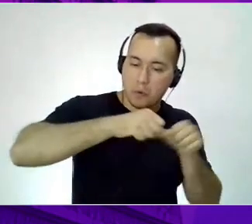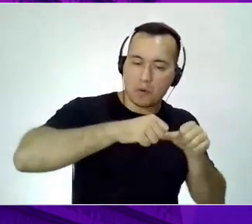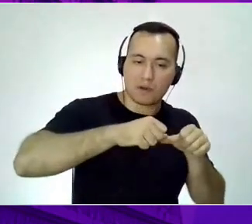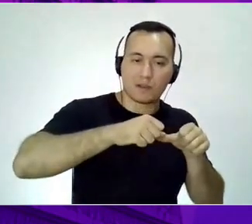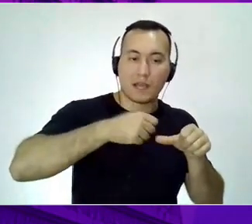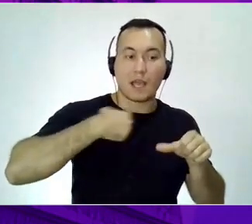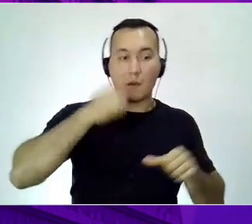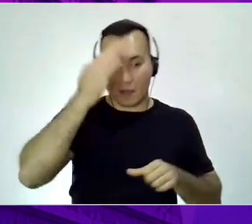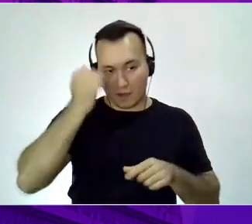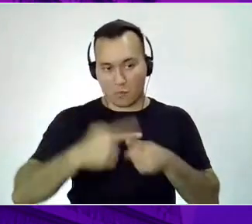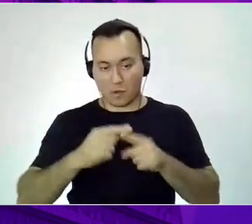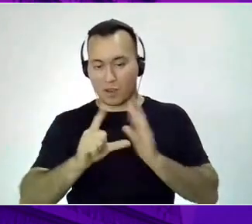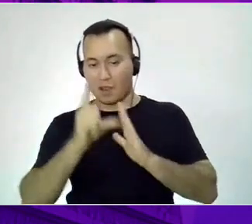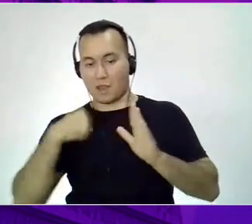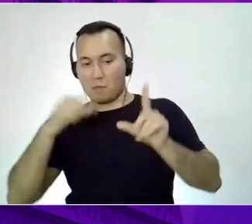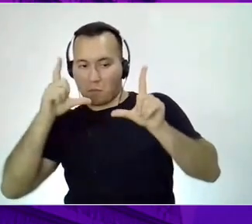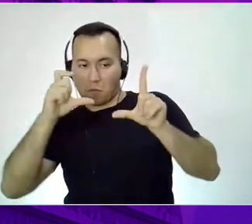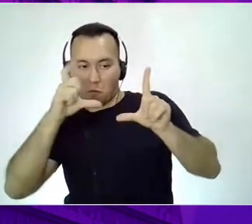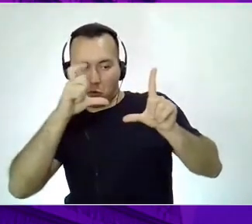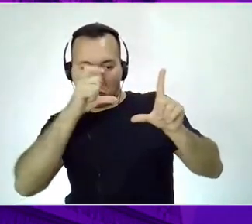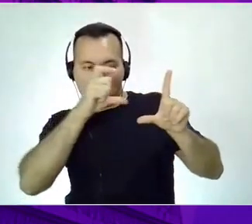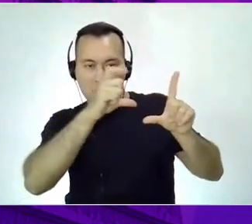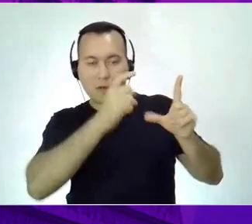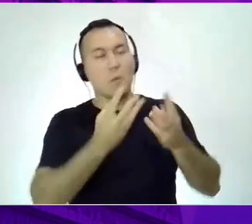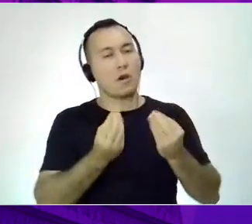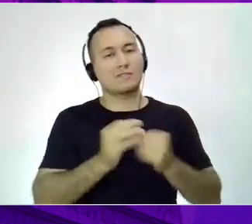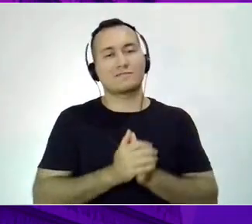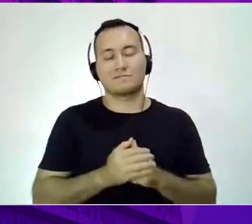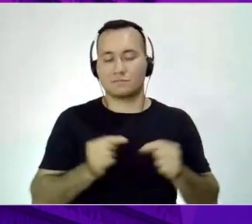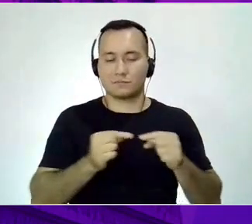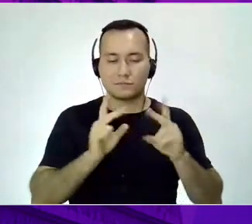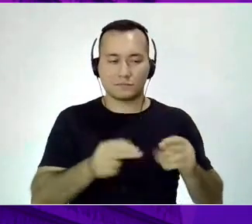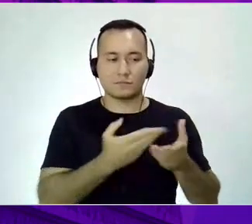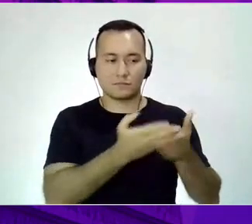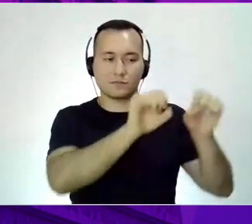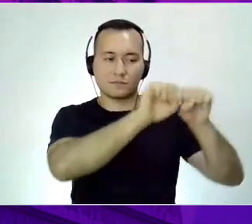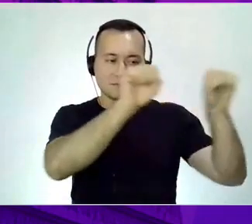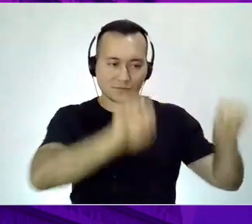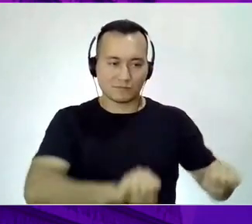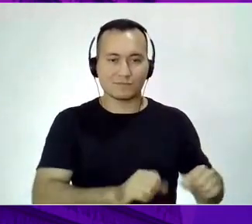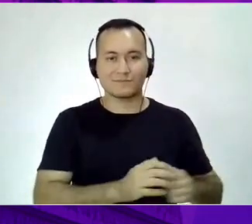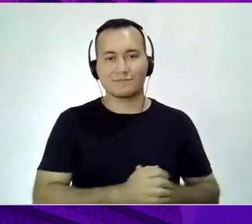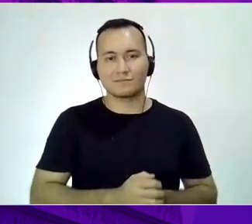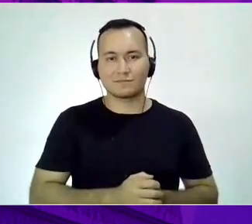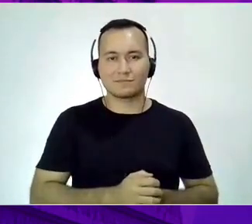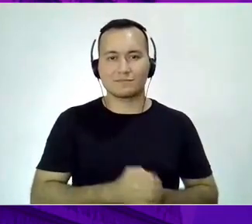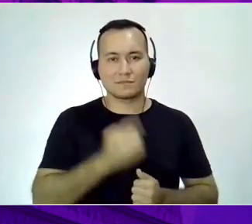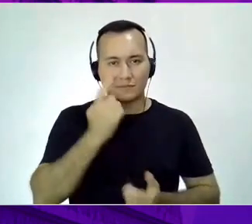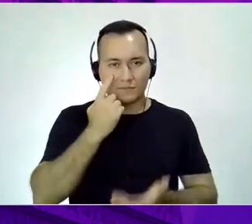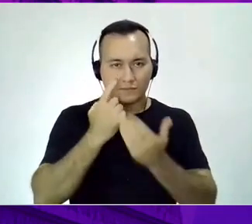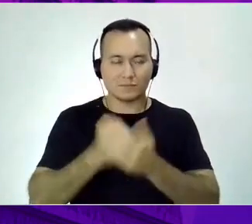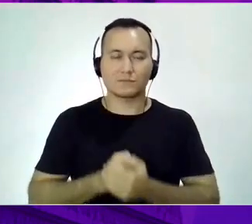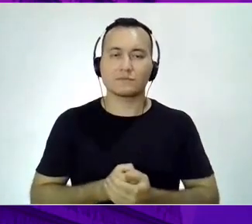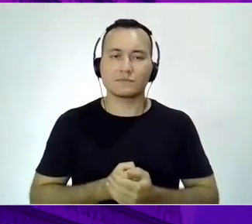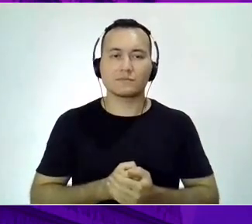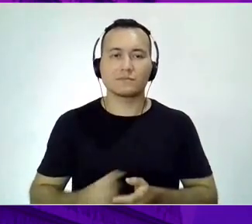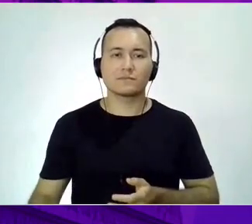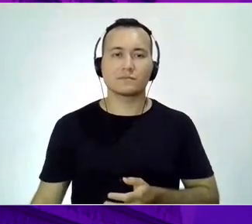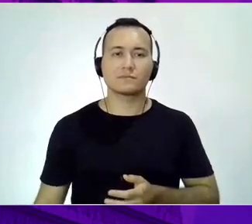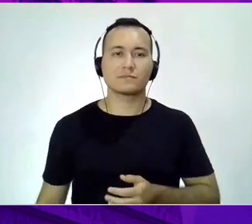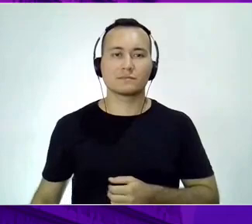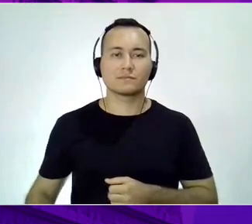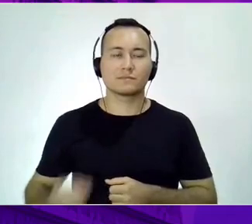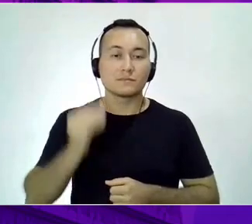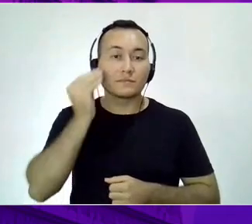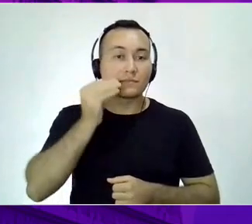Testes baseados em especificação. Nossa, mas que coisa antiga! Todo mundo faz isso faz